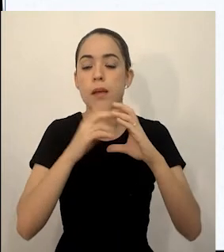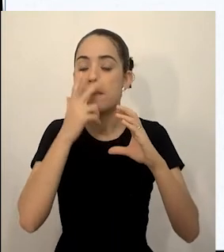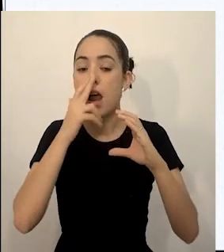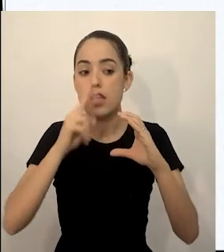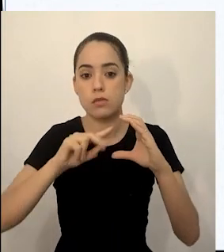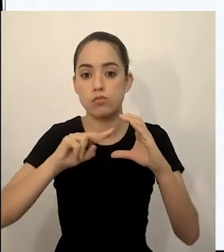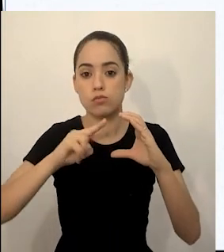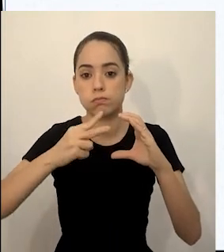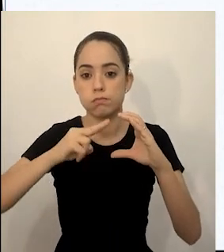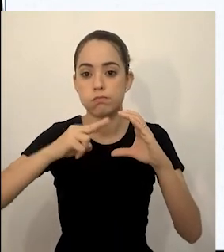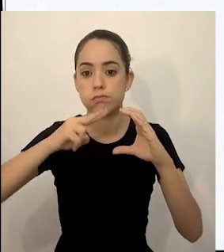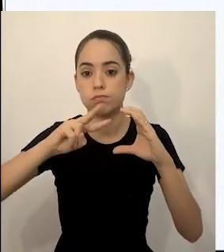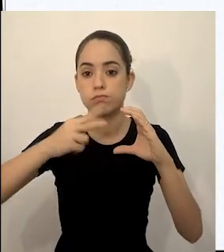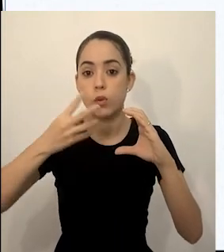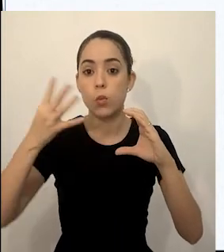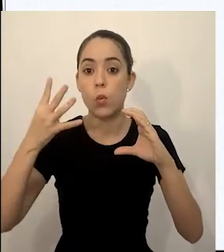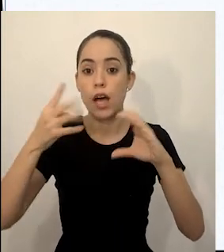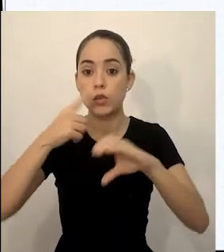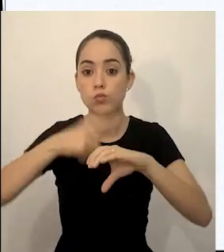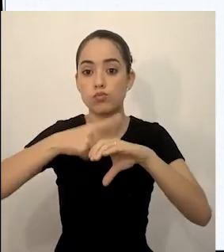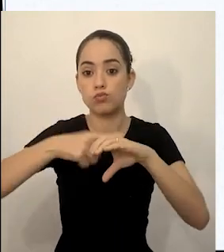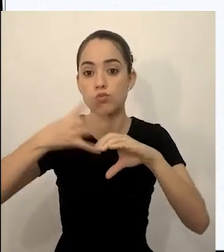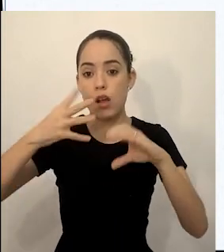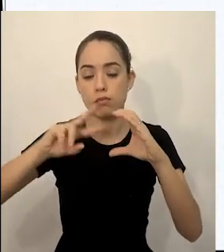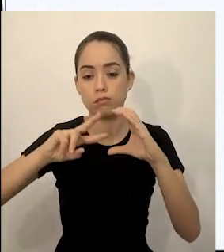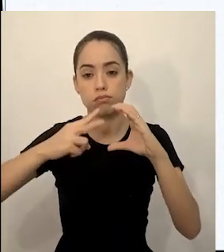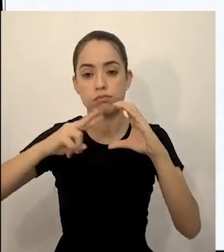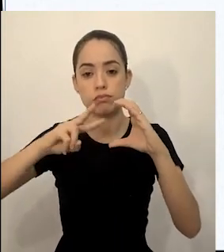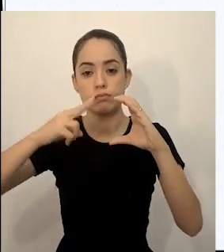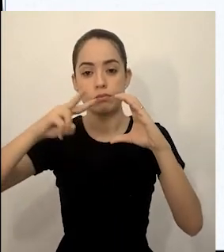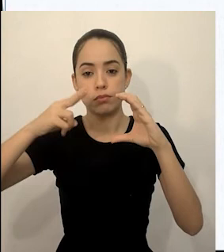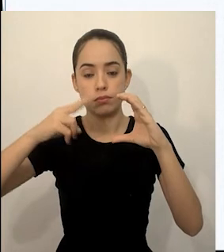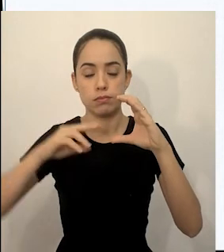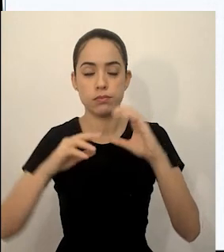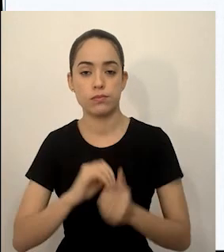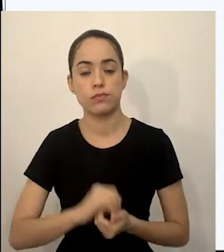4 vezes o seu tamanho inicial.